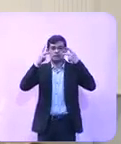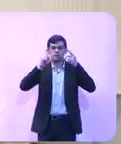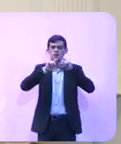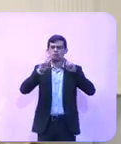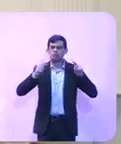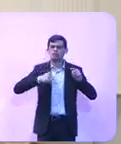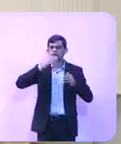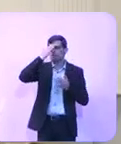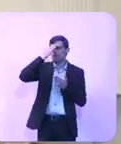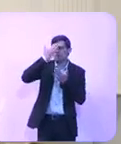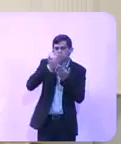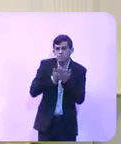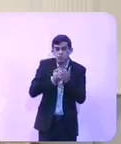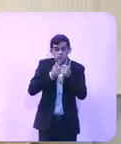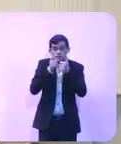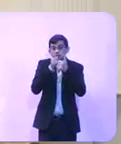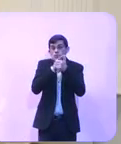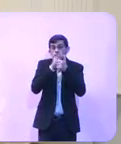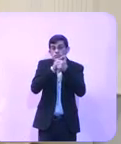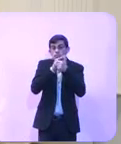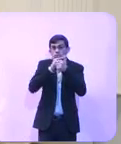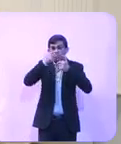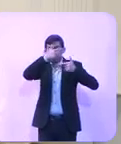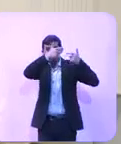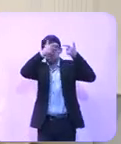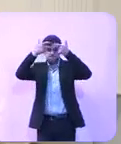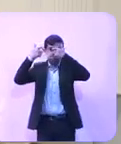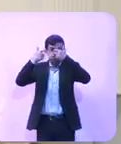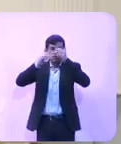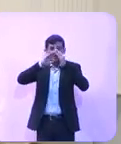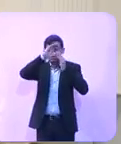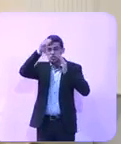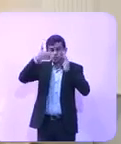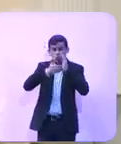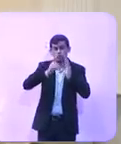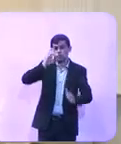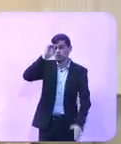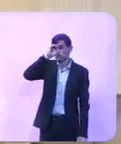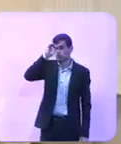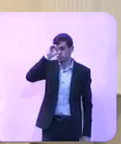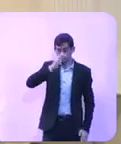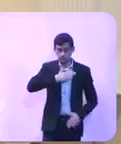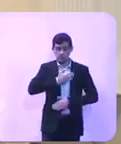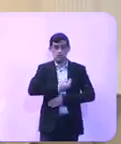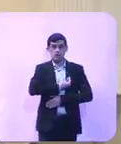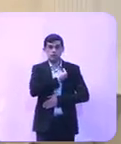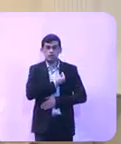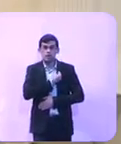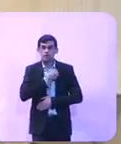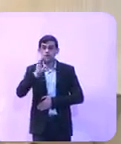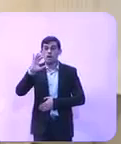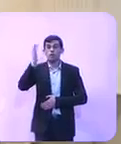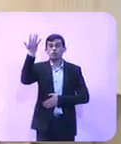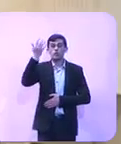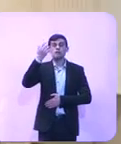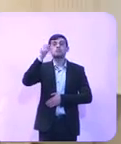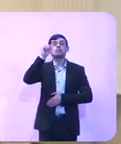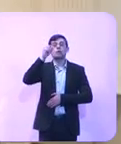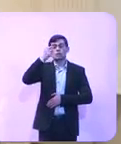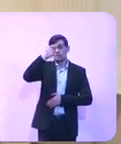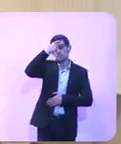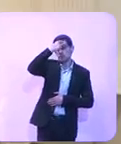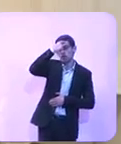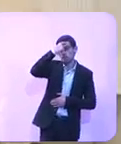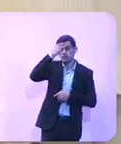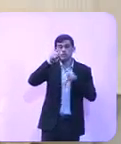que a primeira batalha e a grande batalha de todos os dias na minha vida acontece na minha mente e no meu